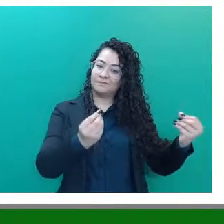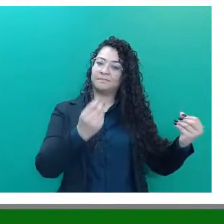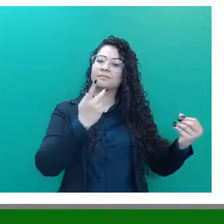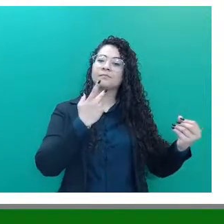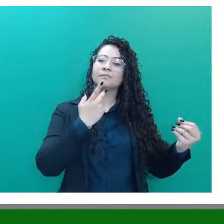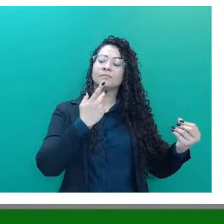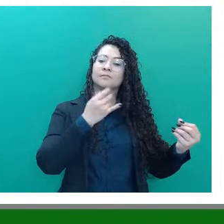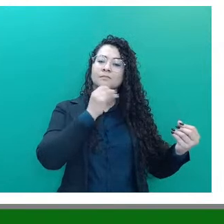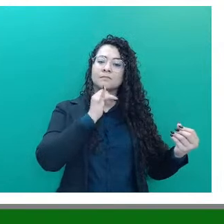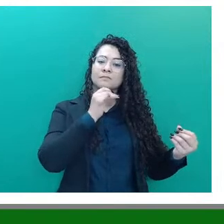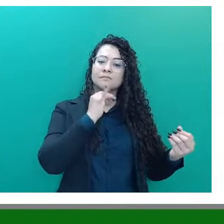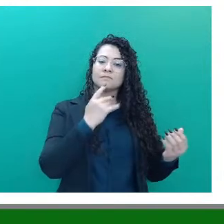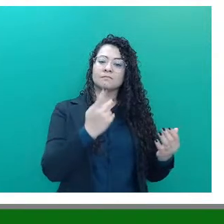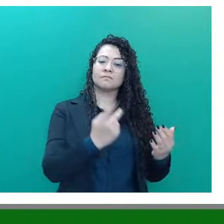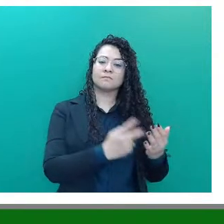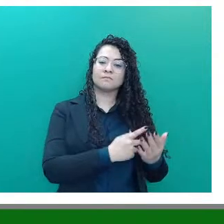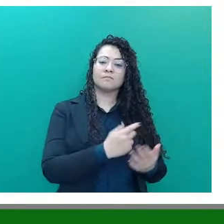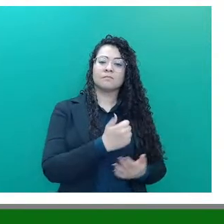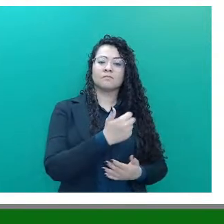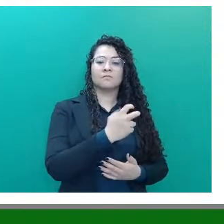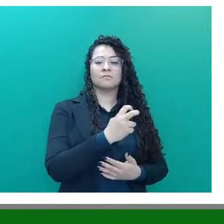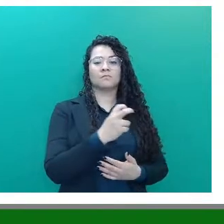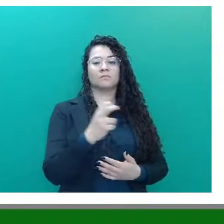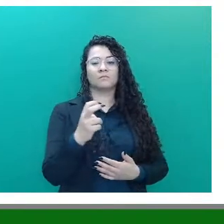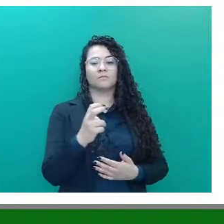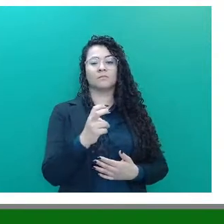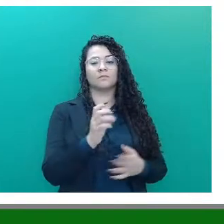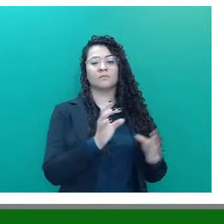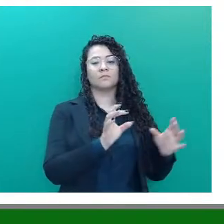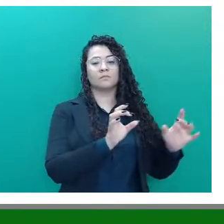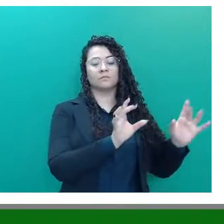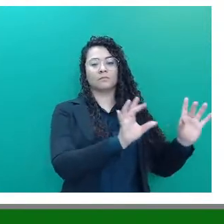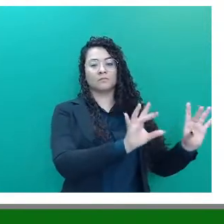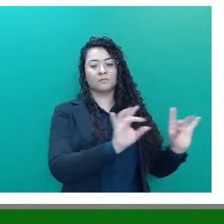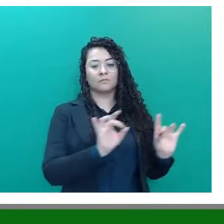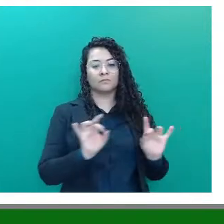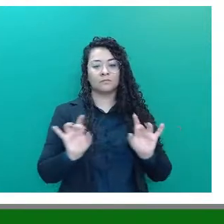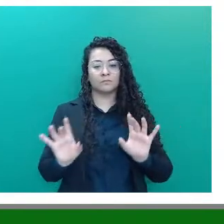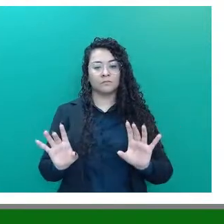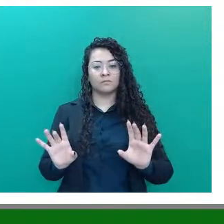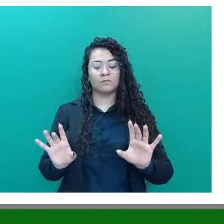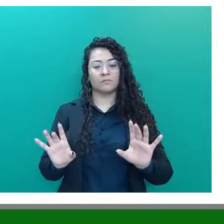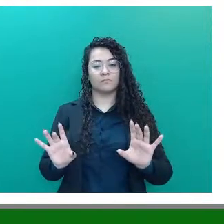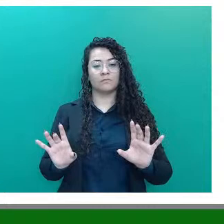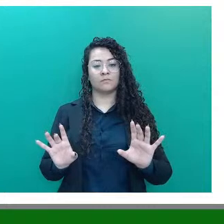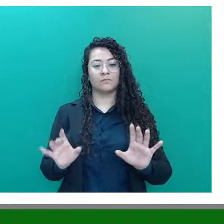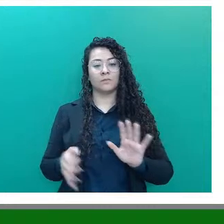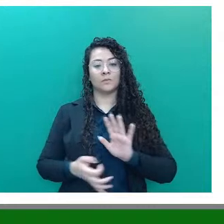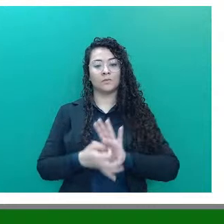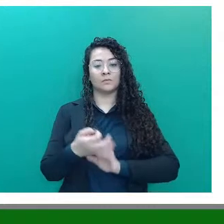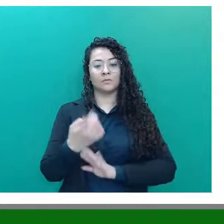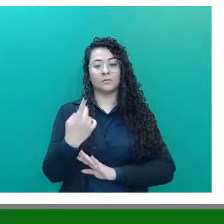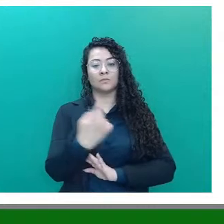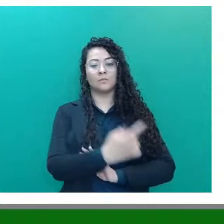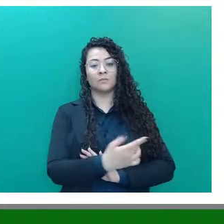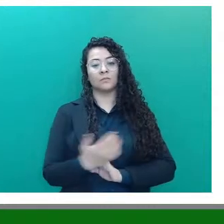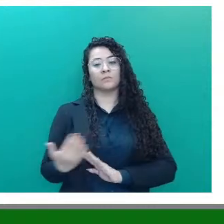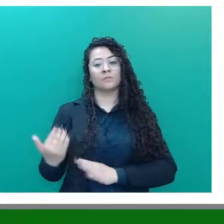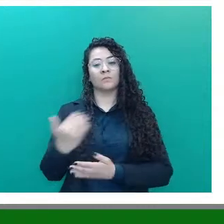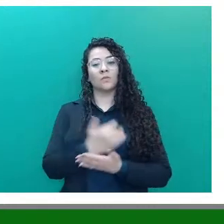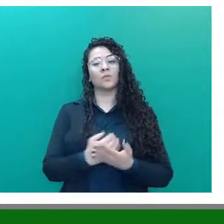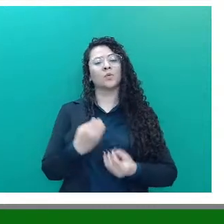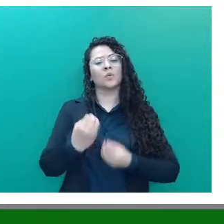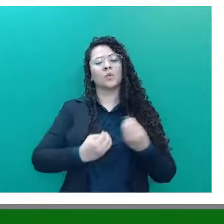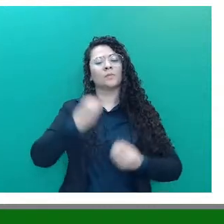155, eu extrair um comentário seu dos dados sobre as experiências deles,